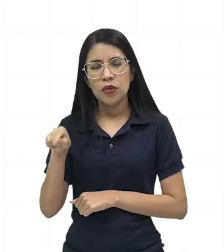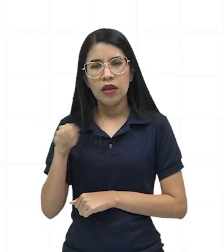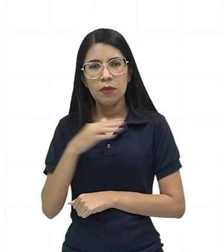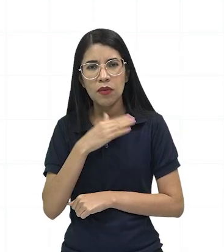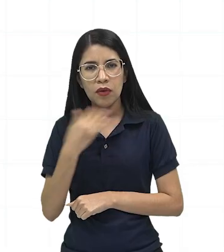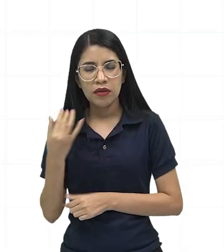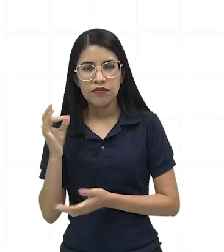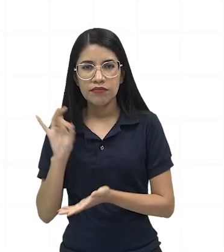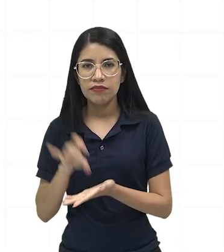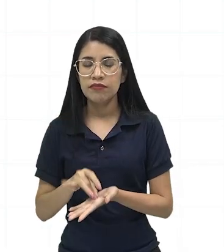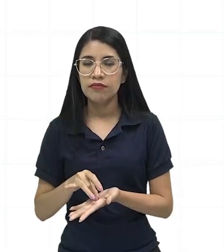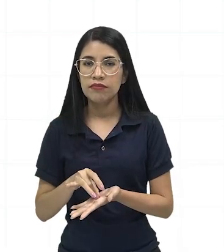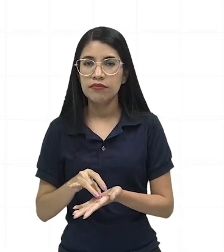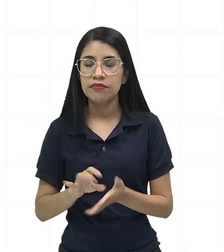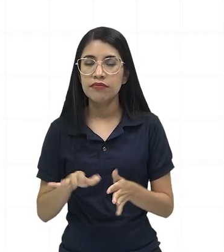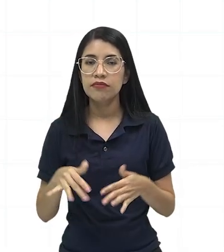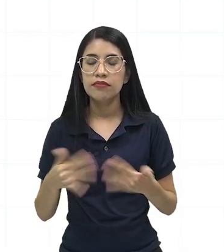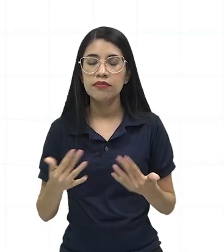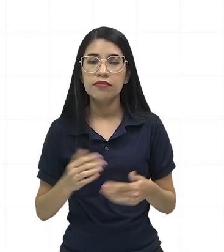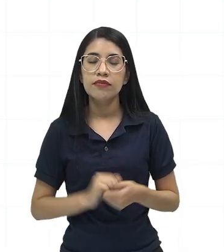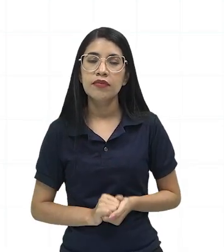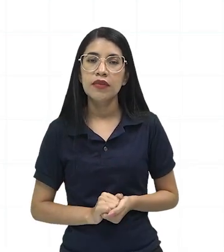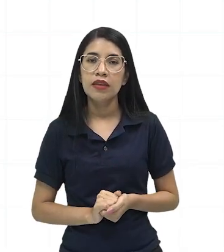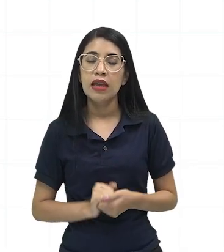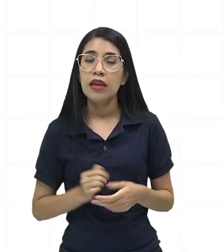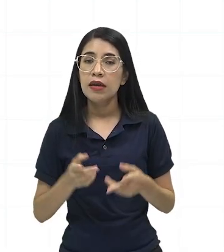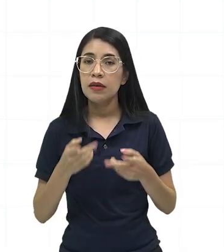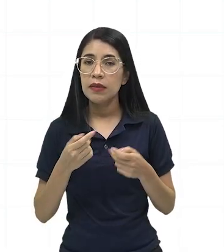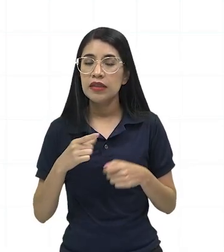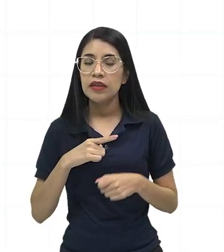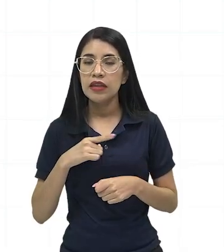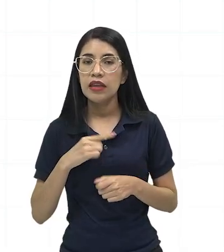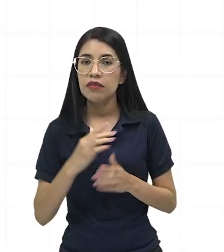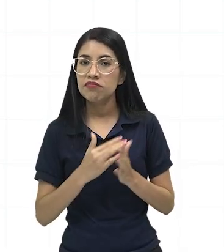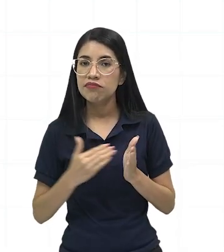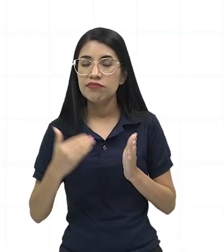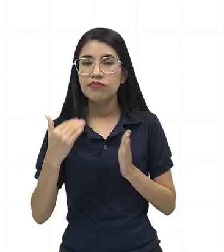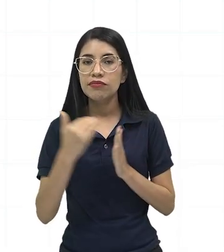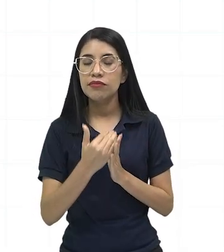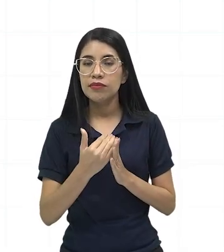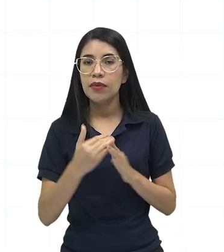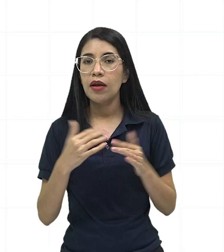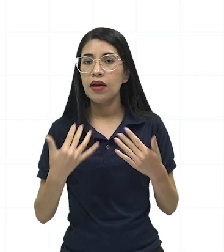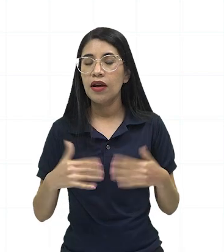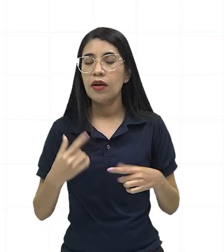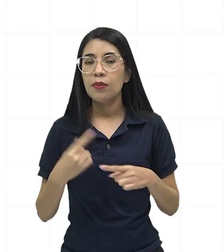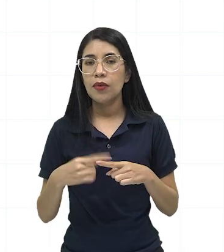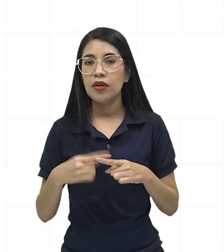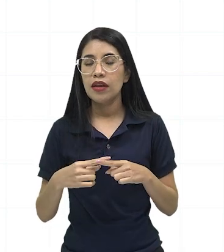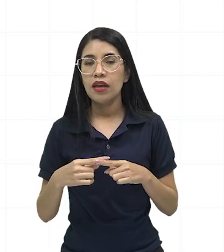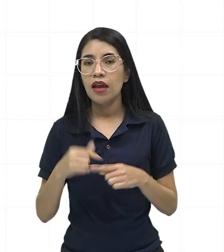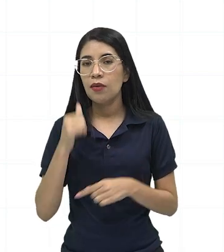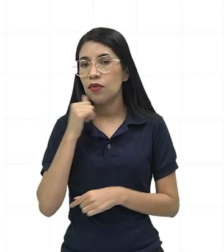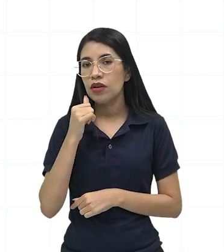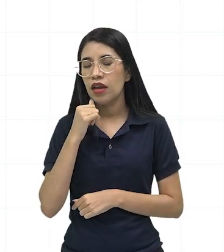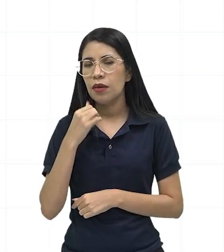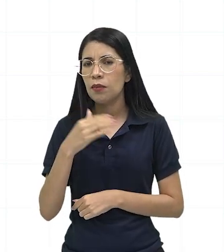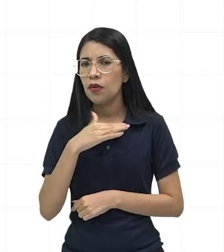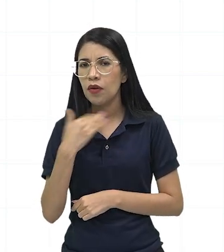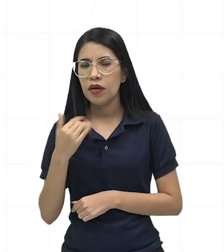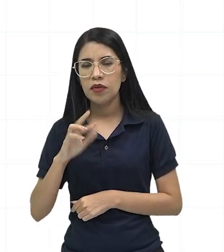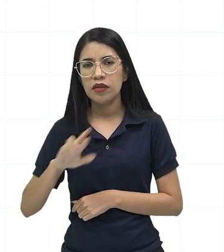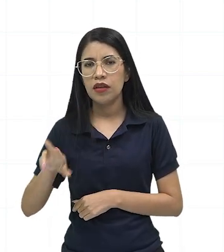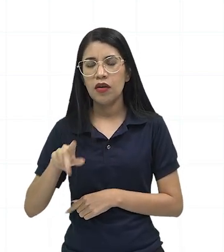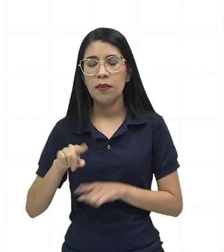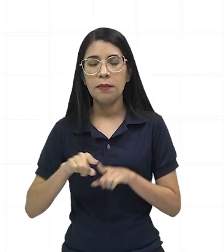mesmo? Então, observe que aí há um exagero, né? Porque, de fato, Paula não morria. Ela